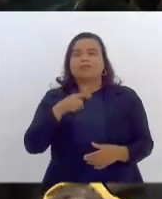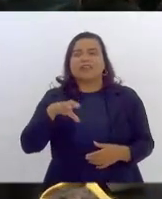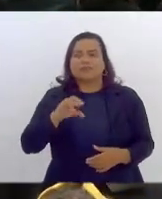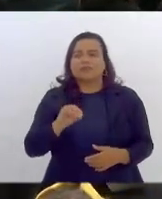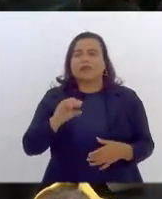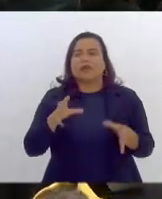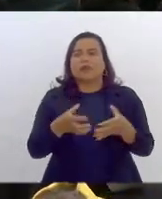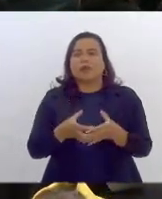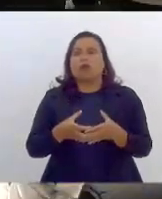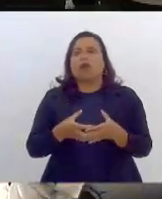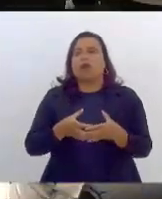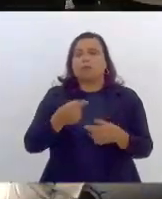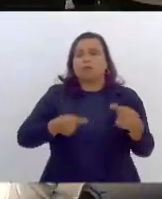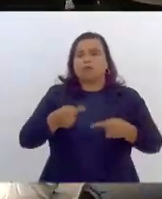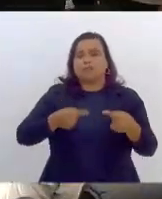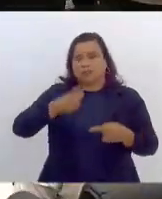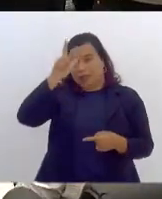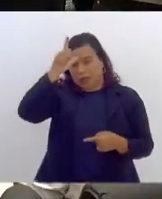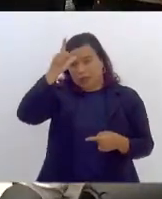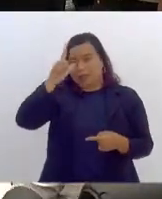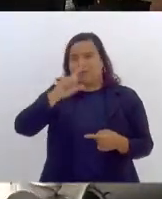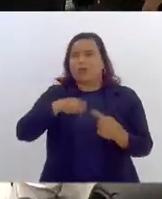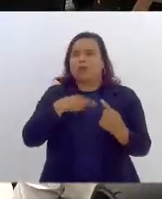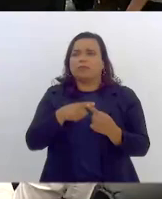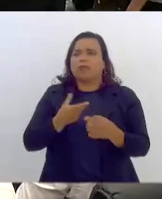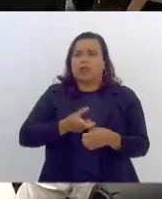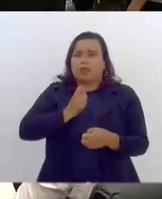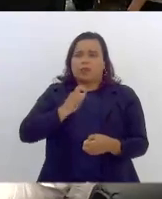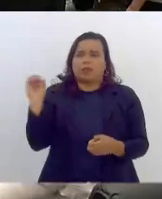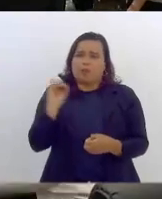política alemã sem fins lucrativos, que tem como principais